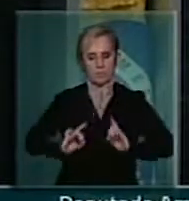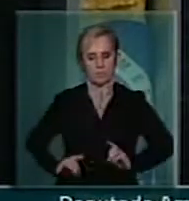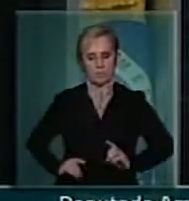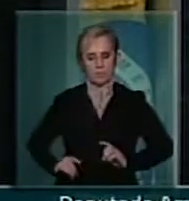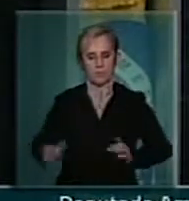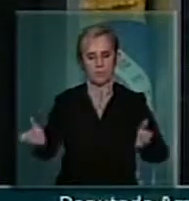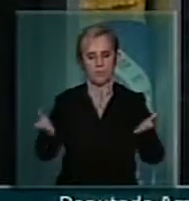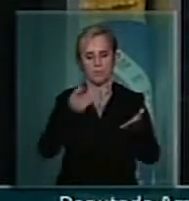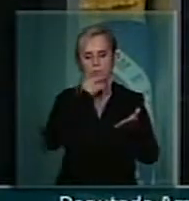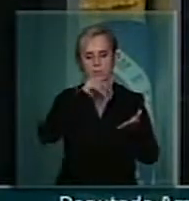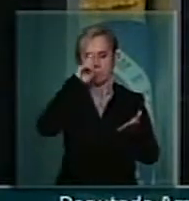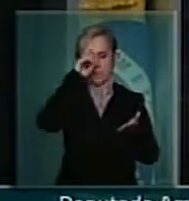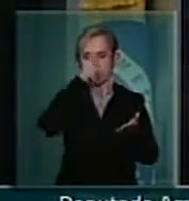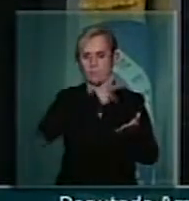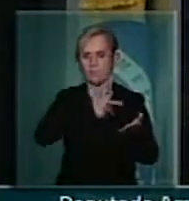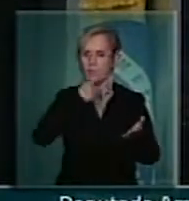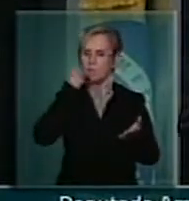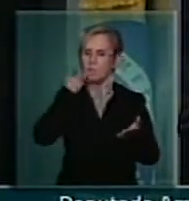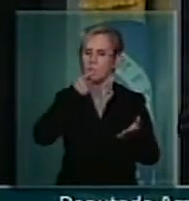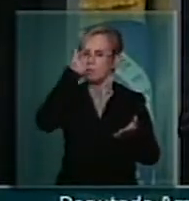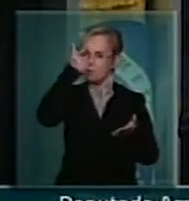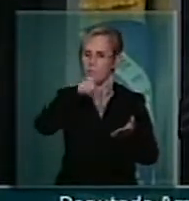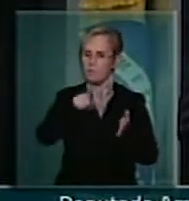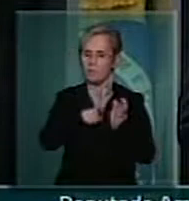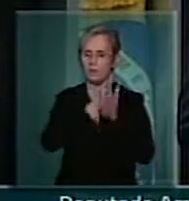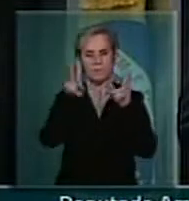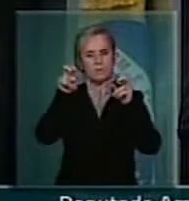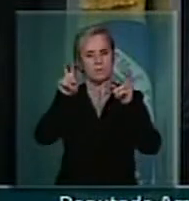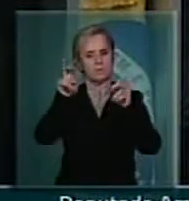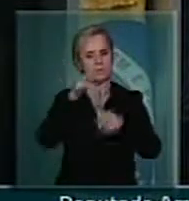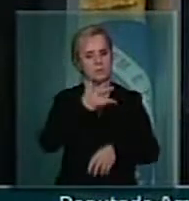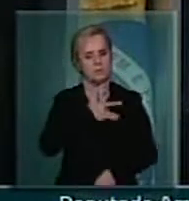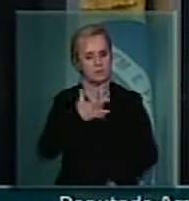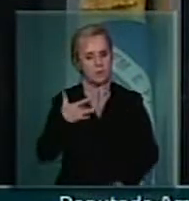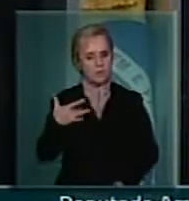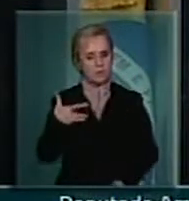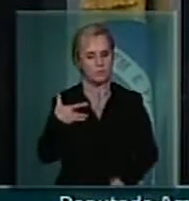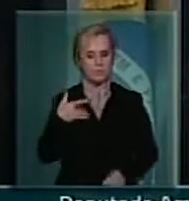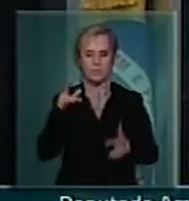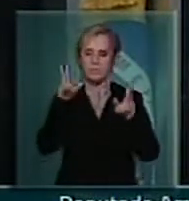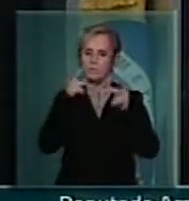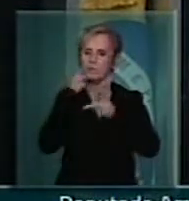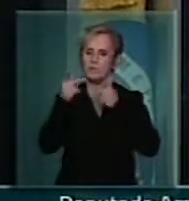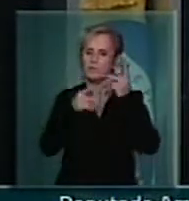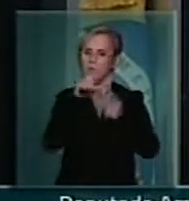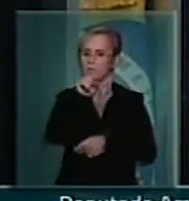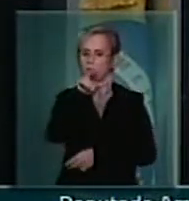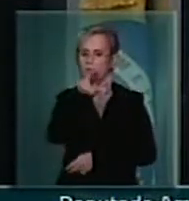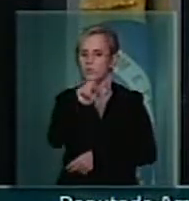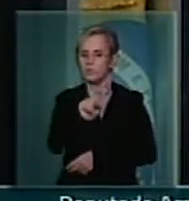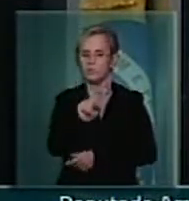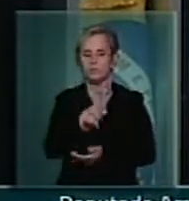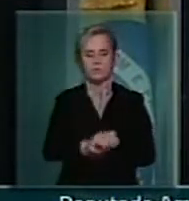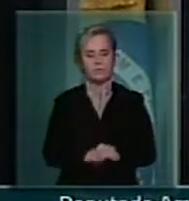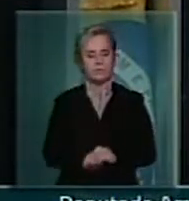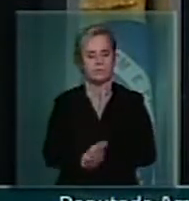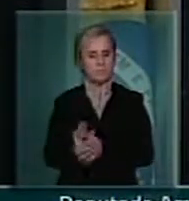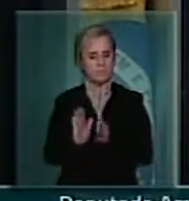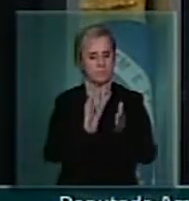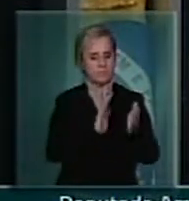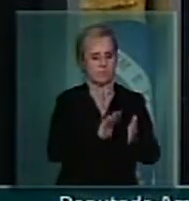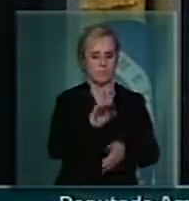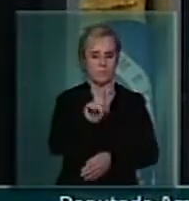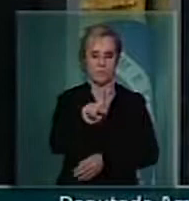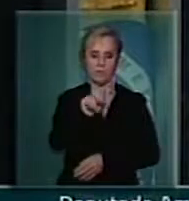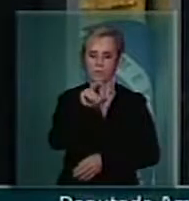vou voltar a falar de saúde. Mais uma vez eu vou falar de SUS. O SUS,